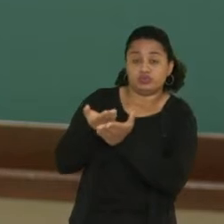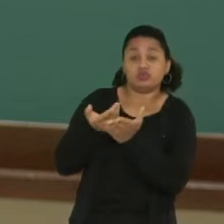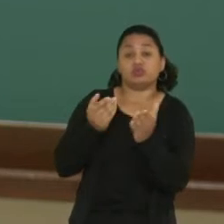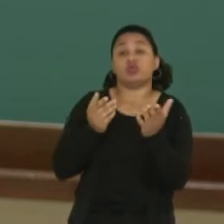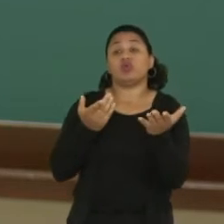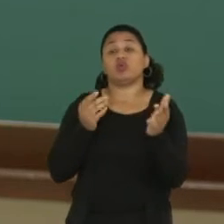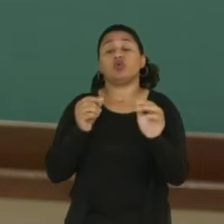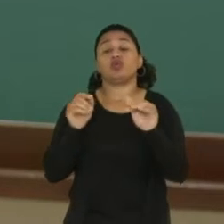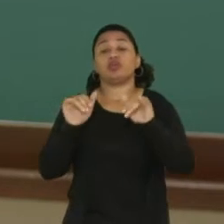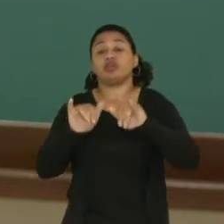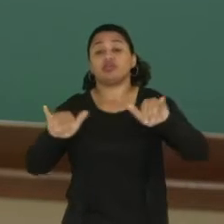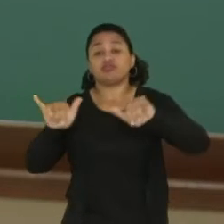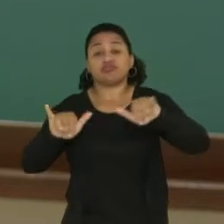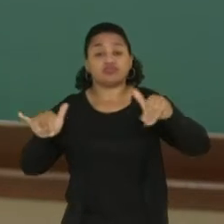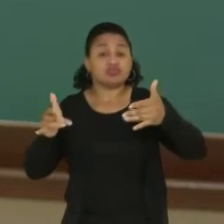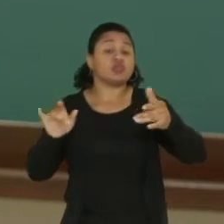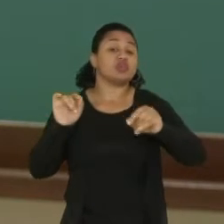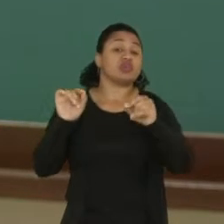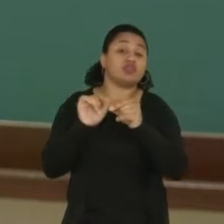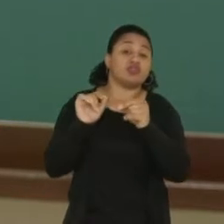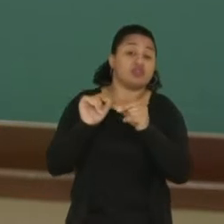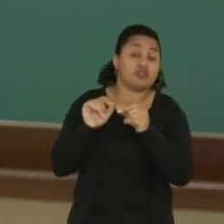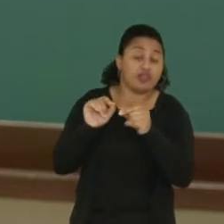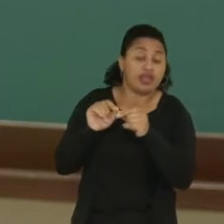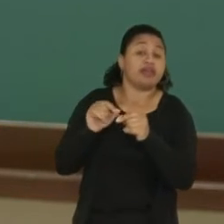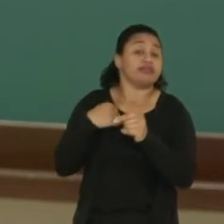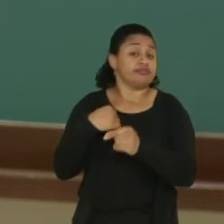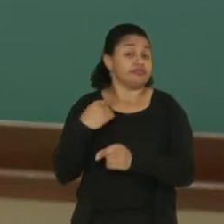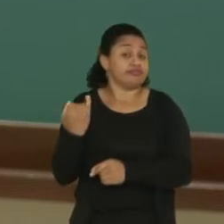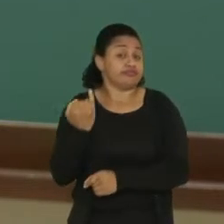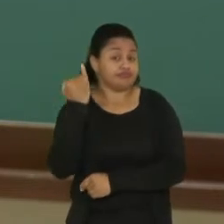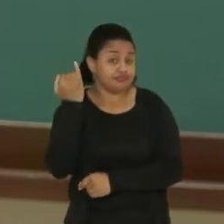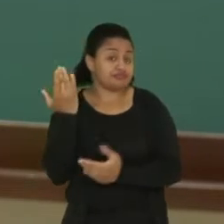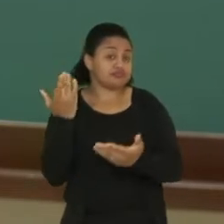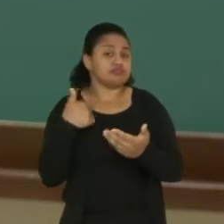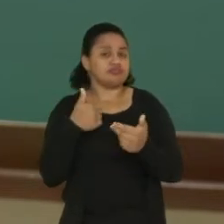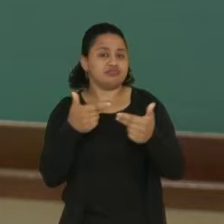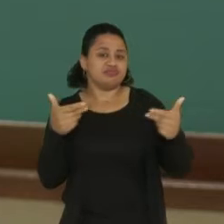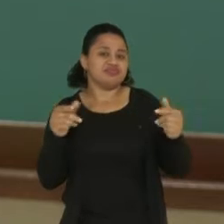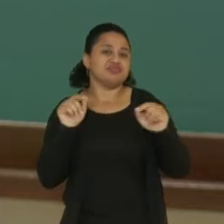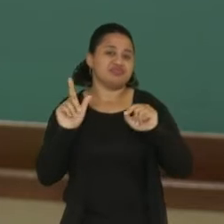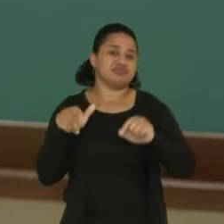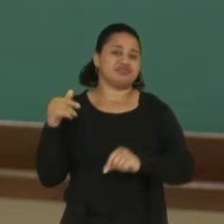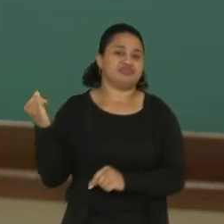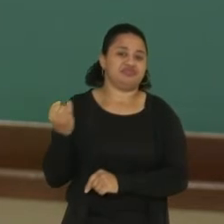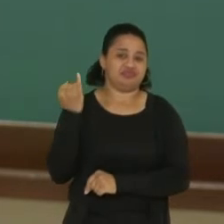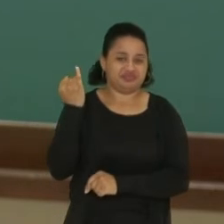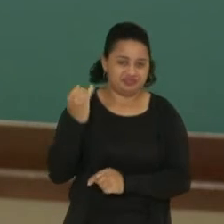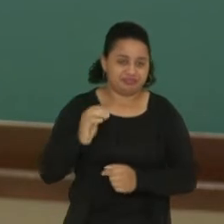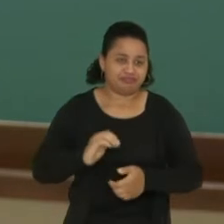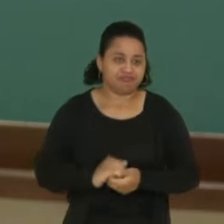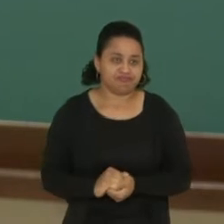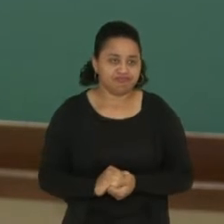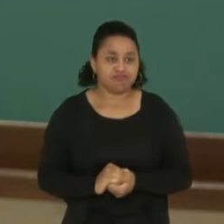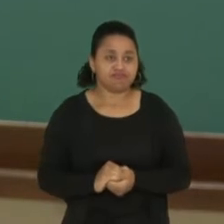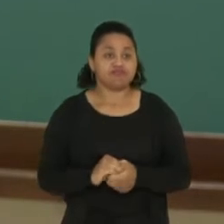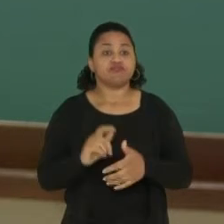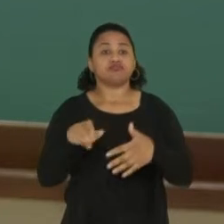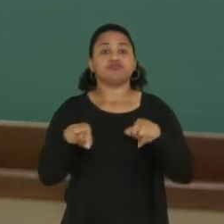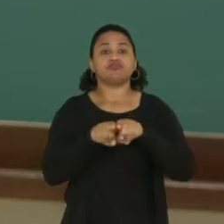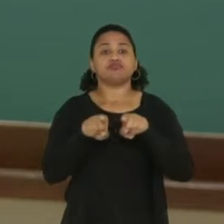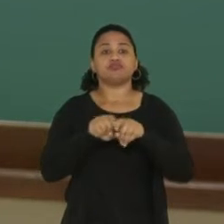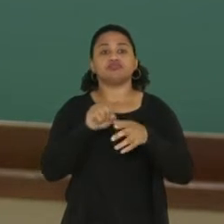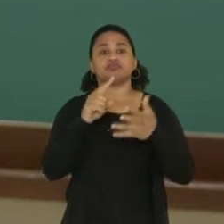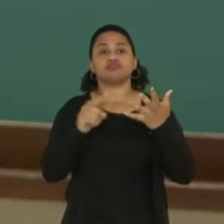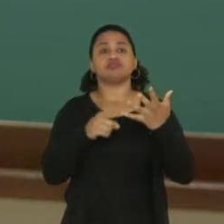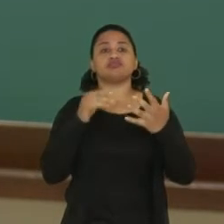que publicou, o que fez de interessante, né? Essas coisas são relevantes. O relato